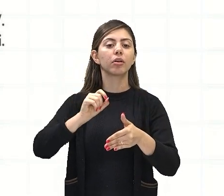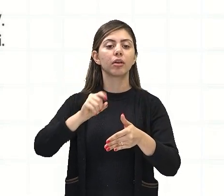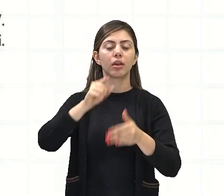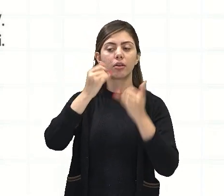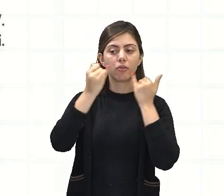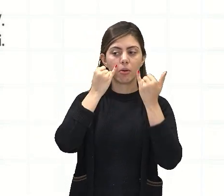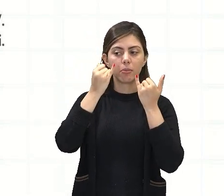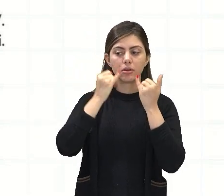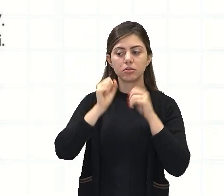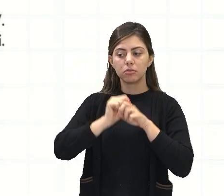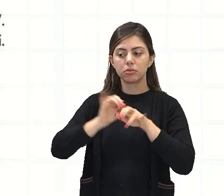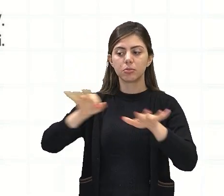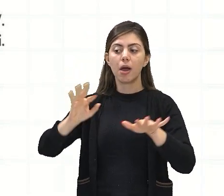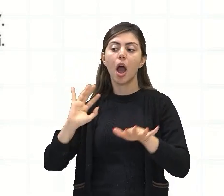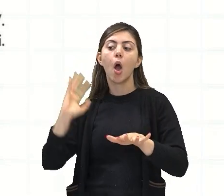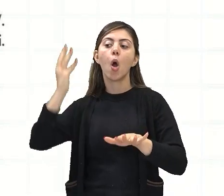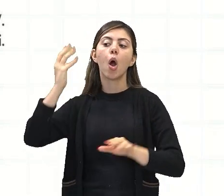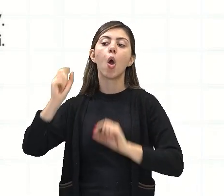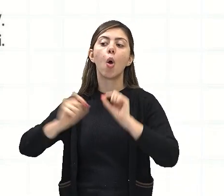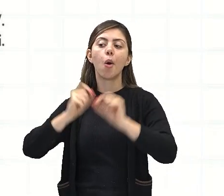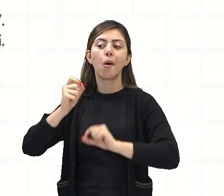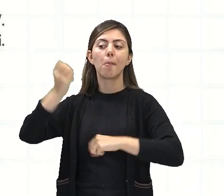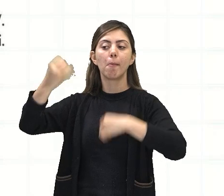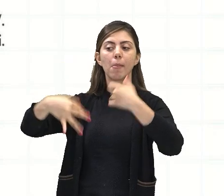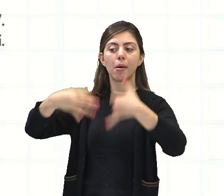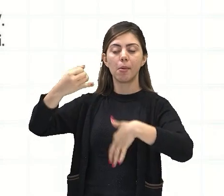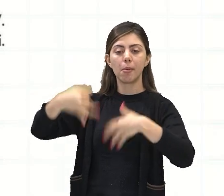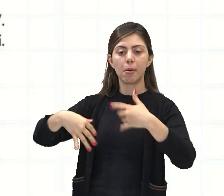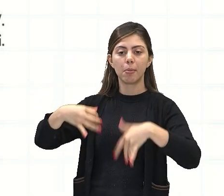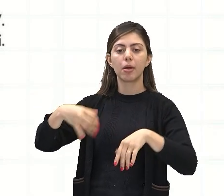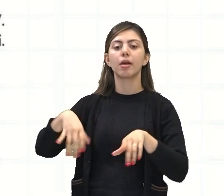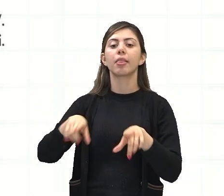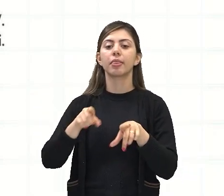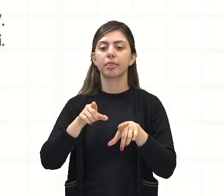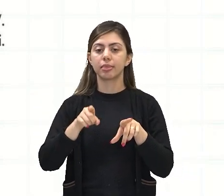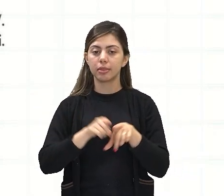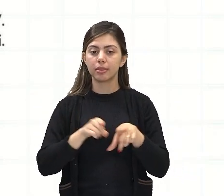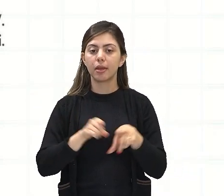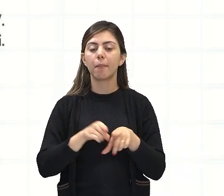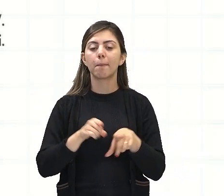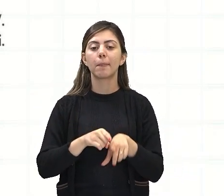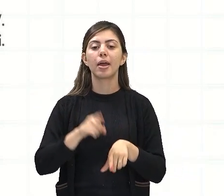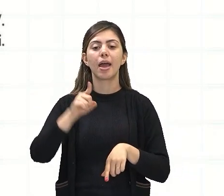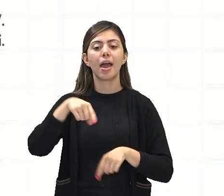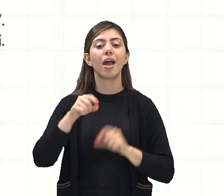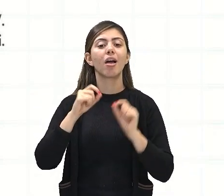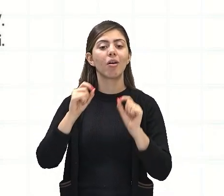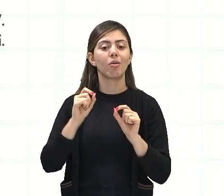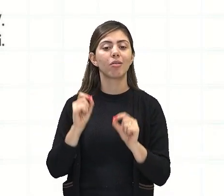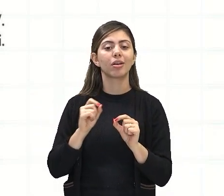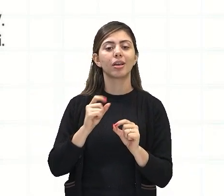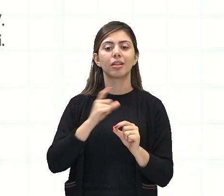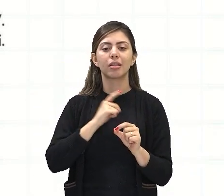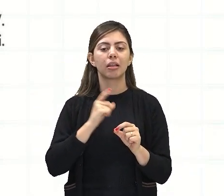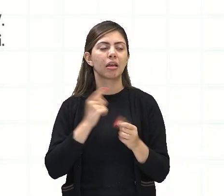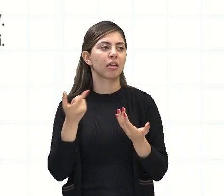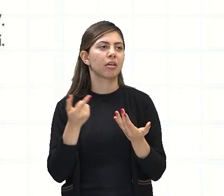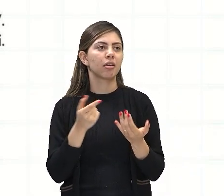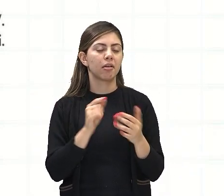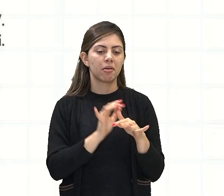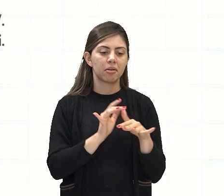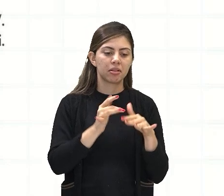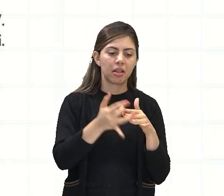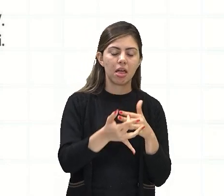um determinado fato. Ele tem um suporte, certo? Que pode ser as mídias digitais,